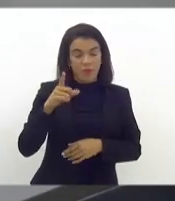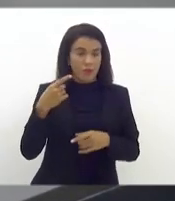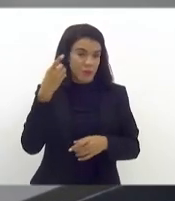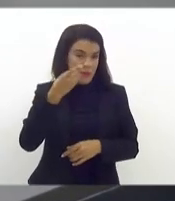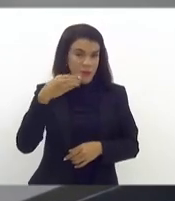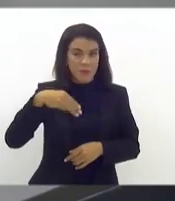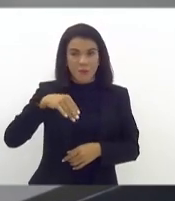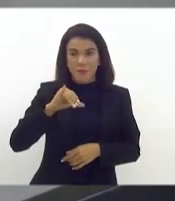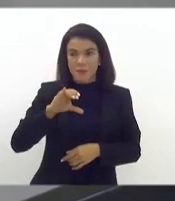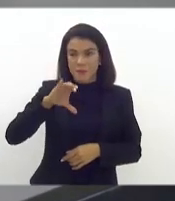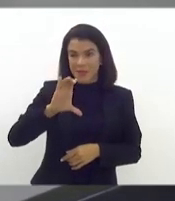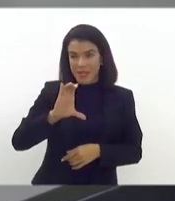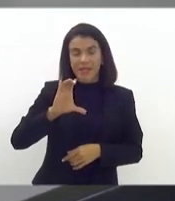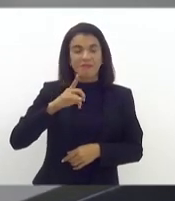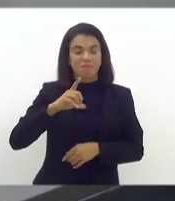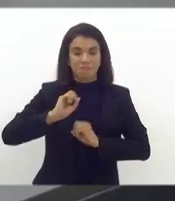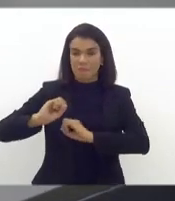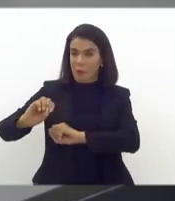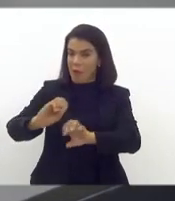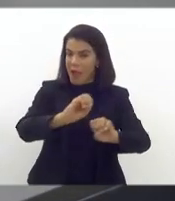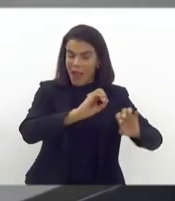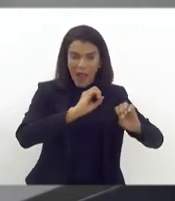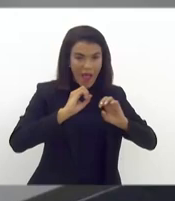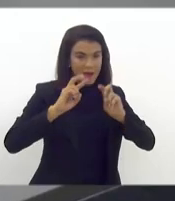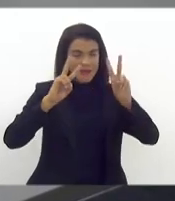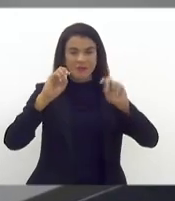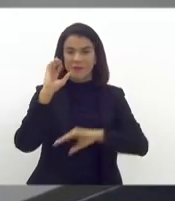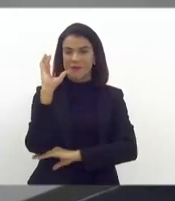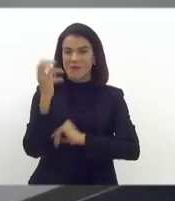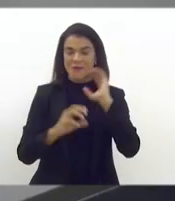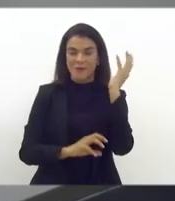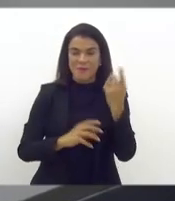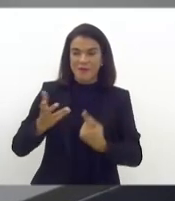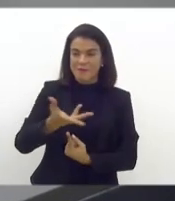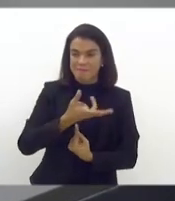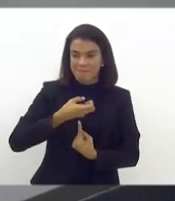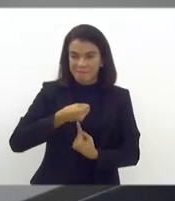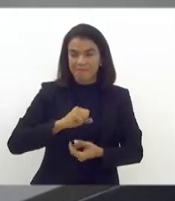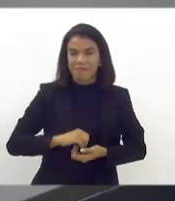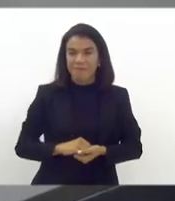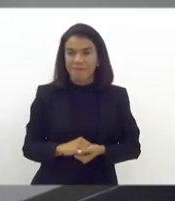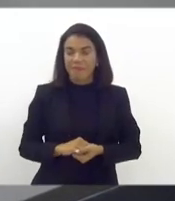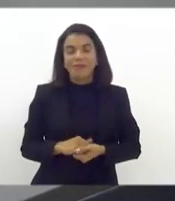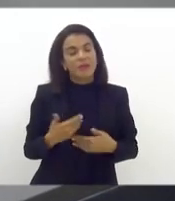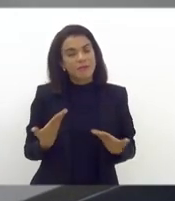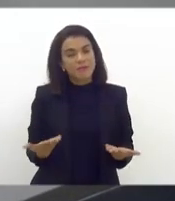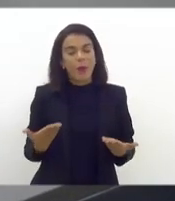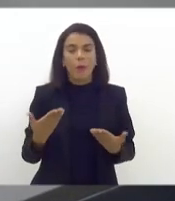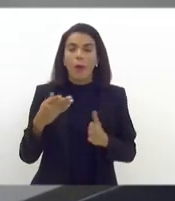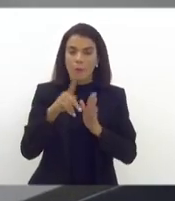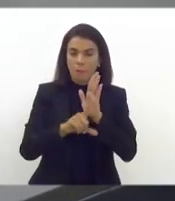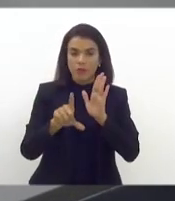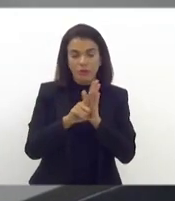aqui antes da chegada de Vossa Excelência. Isso será incorporado às discussões, sem dúvida alguma. De qualquer forma, projeto com